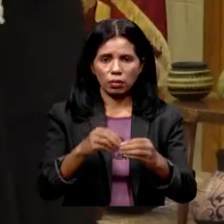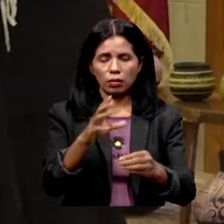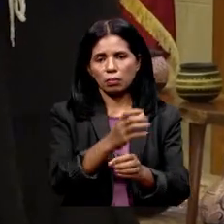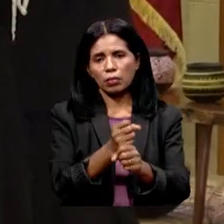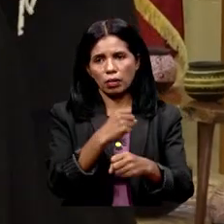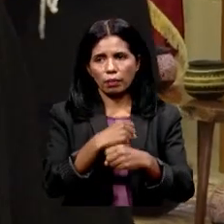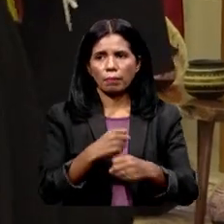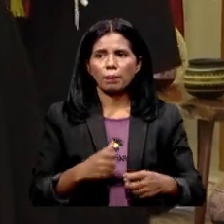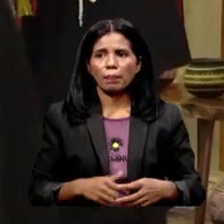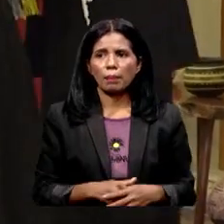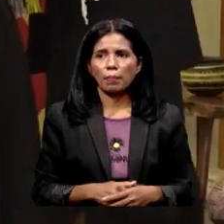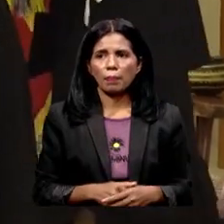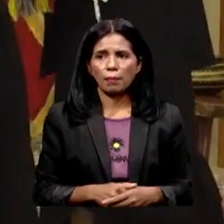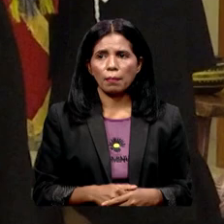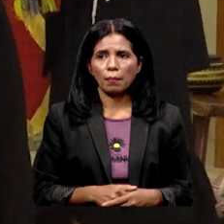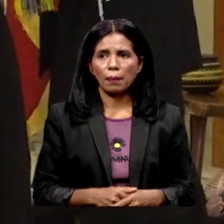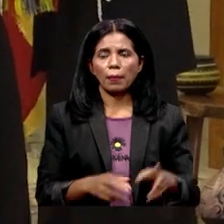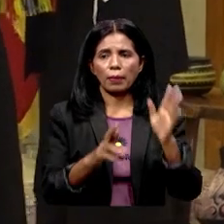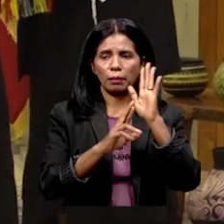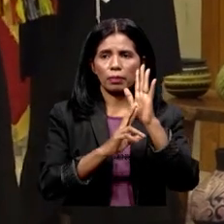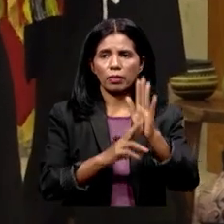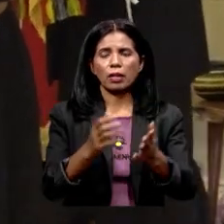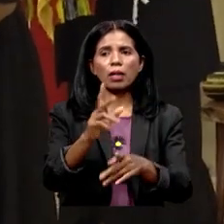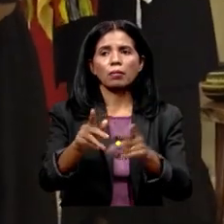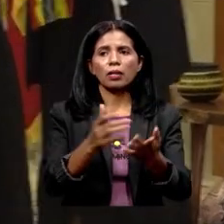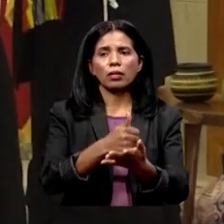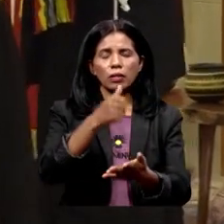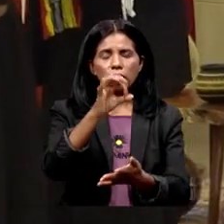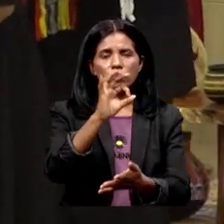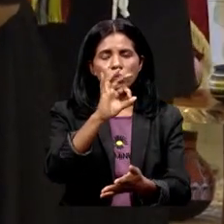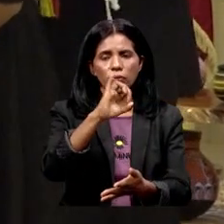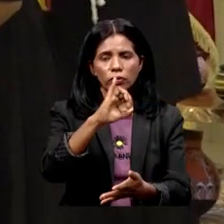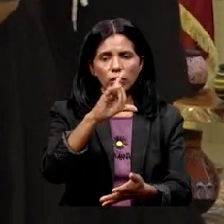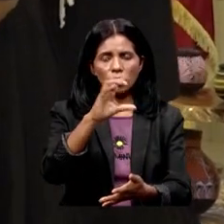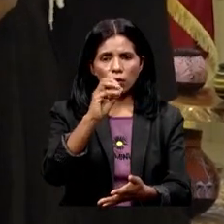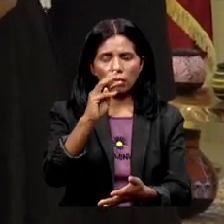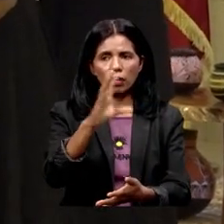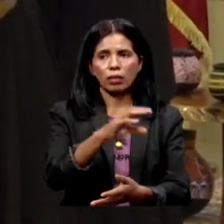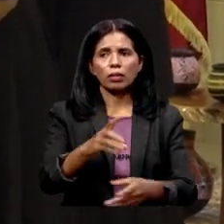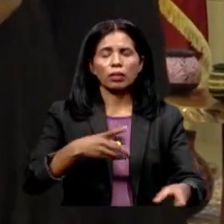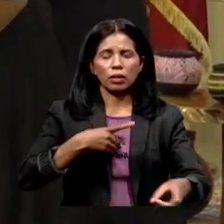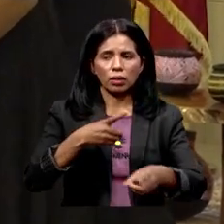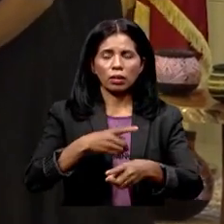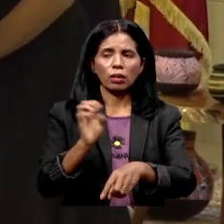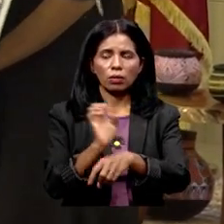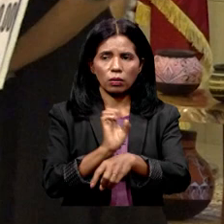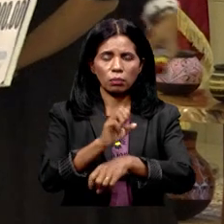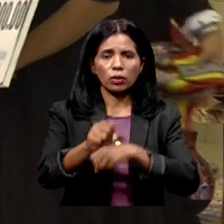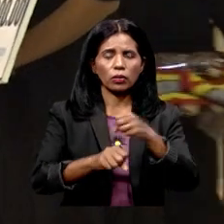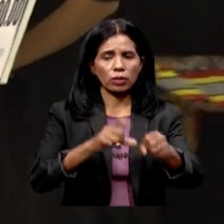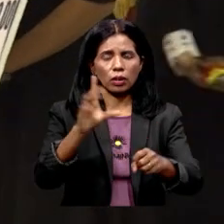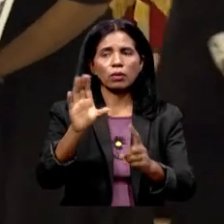aluno. Além de ser representante manana em Filomena da Costa e a categoria Direitos Econômicos, Social e